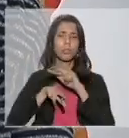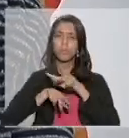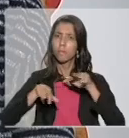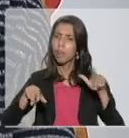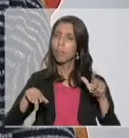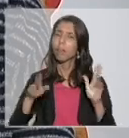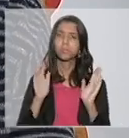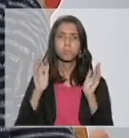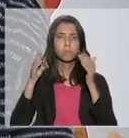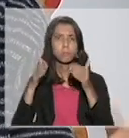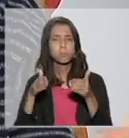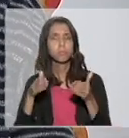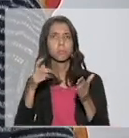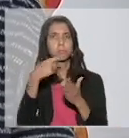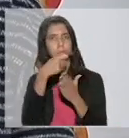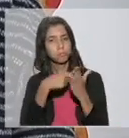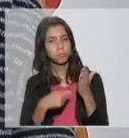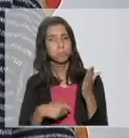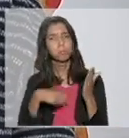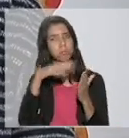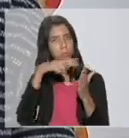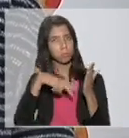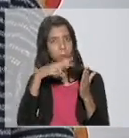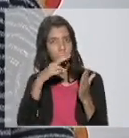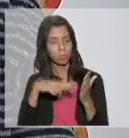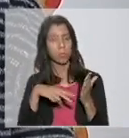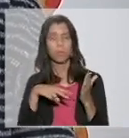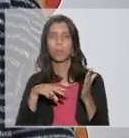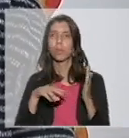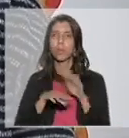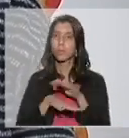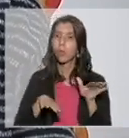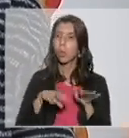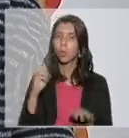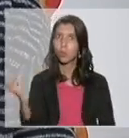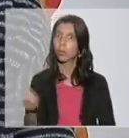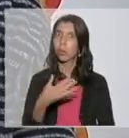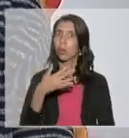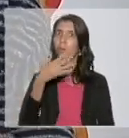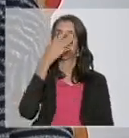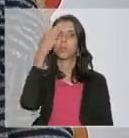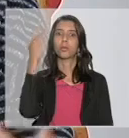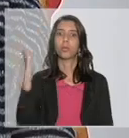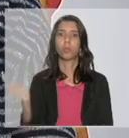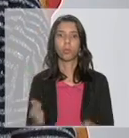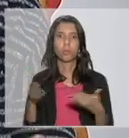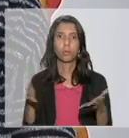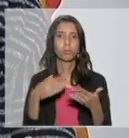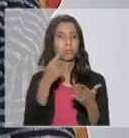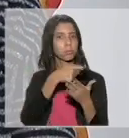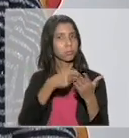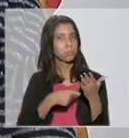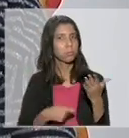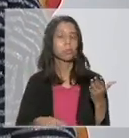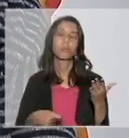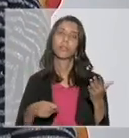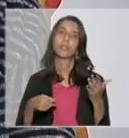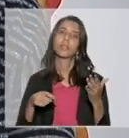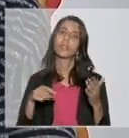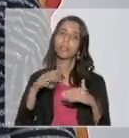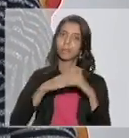né, de escrita e leitura, não só para novos escritores, estimulando novos